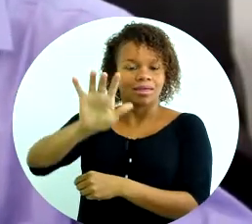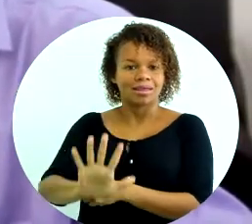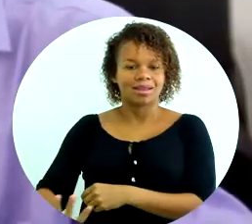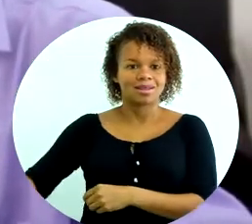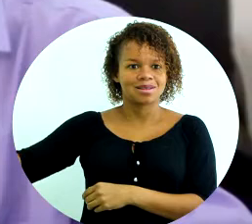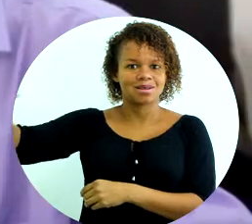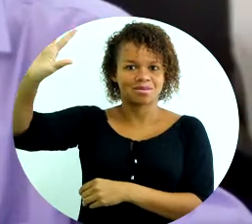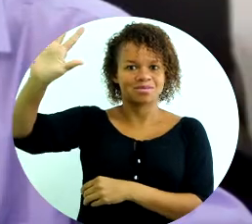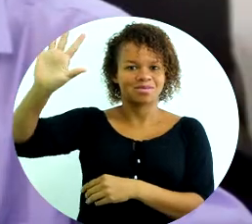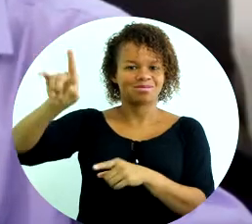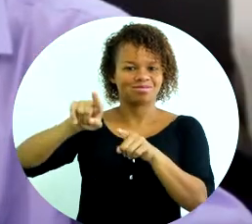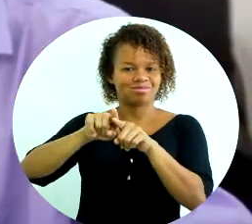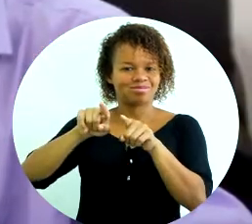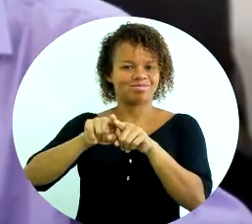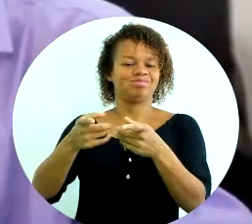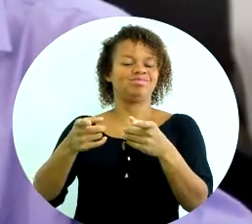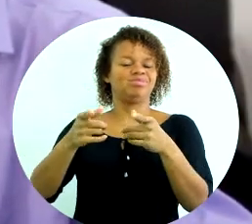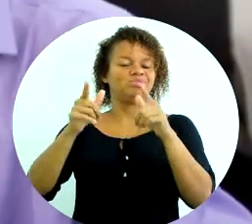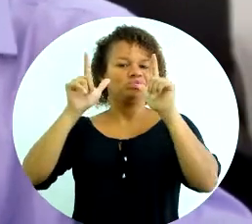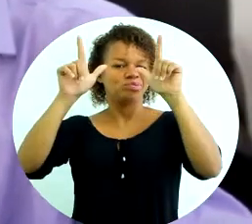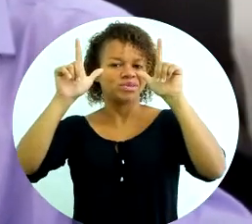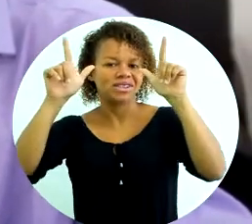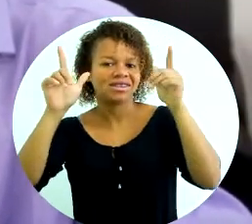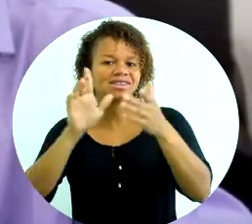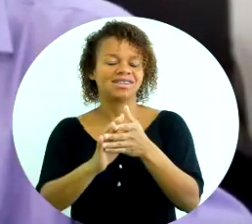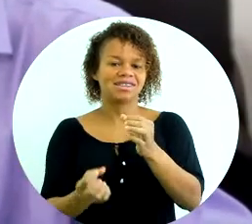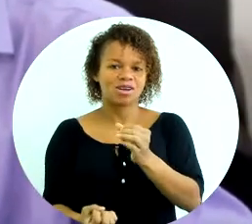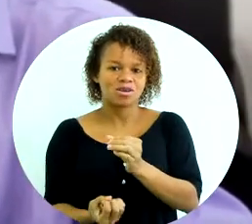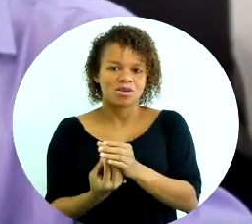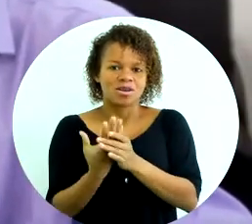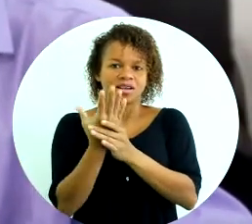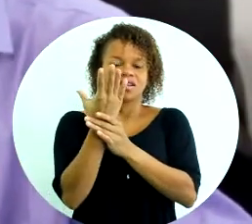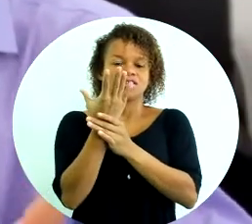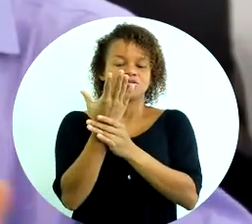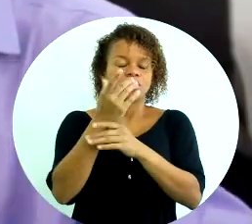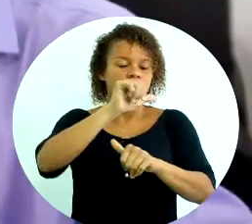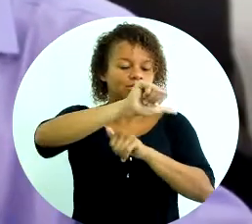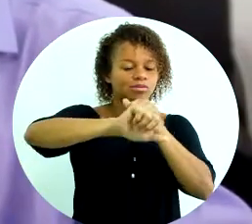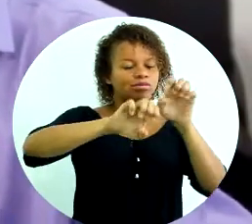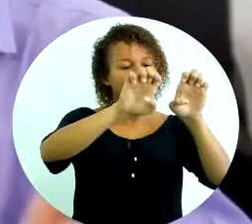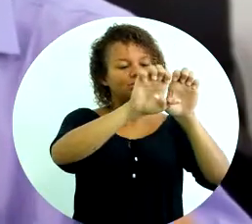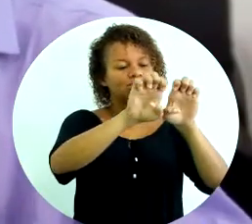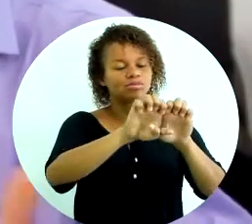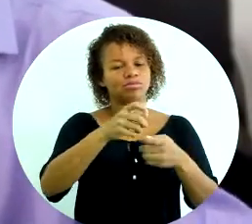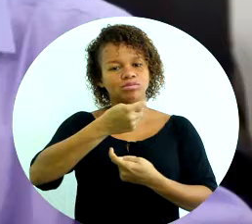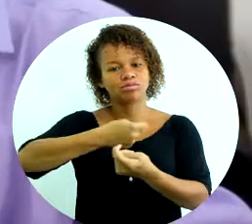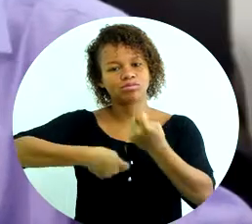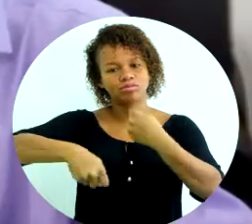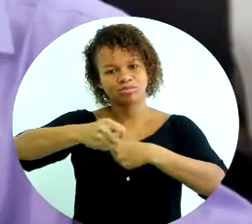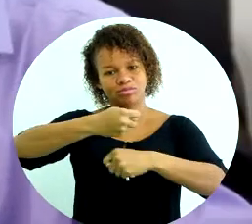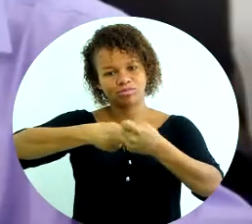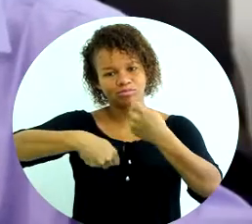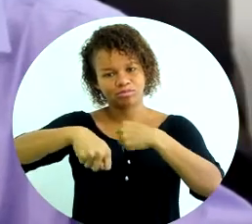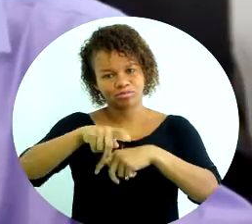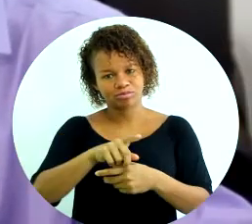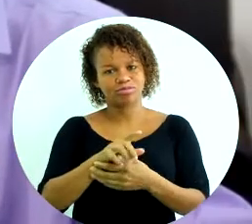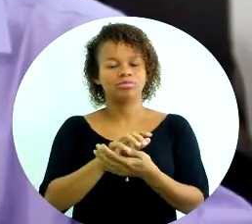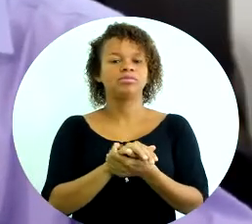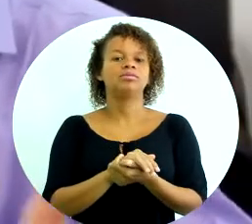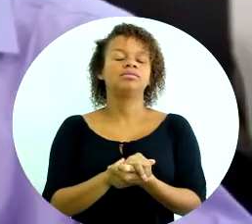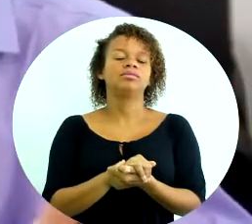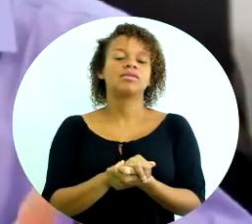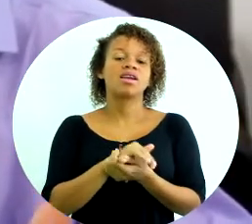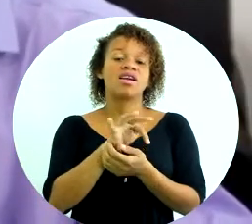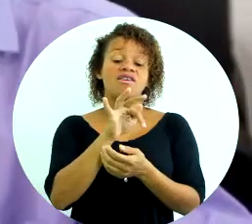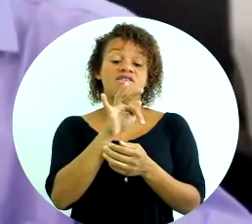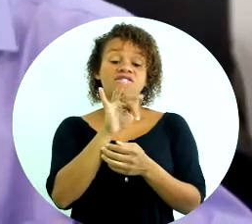Américas, a Reforma Protestante, o Renascimento, mudanças na estrutura econômica, da passagem de uma